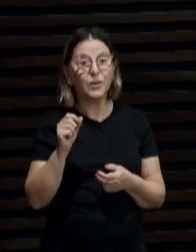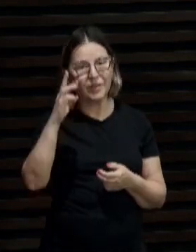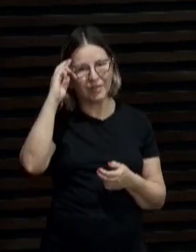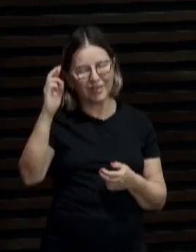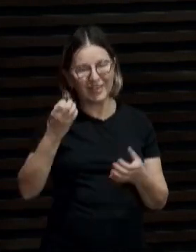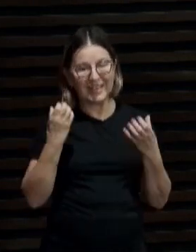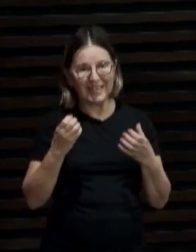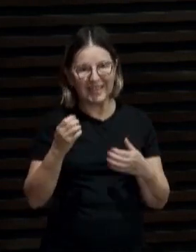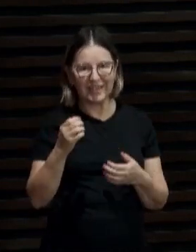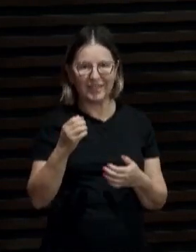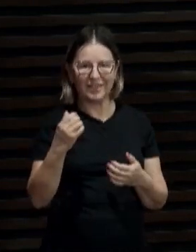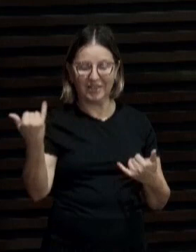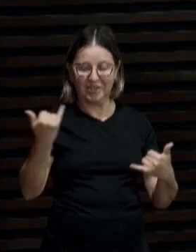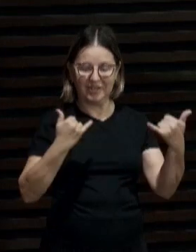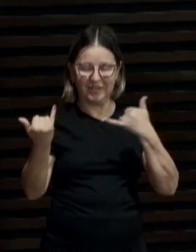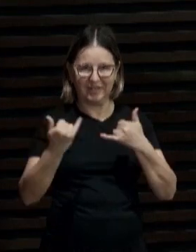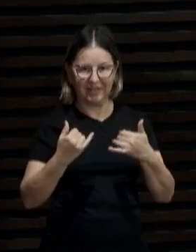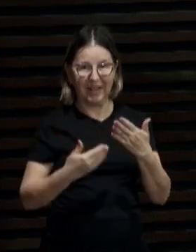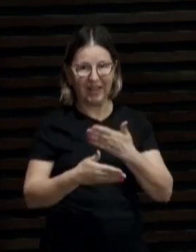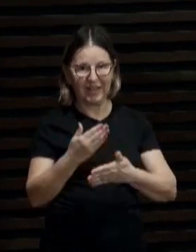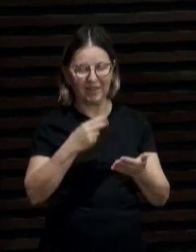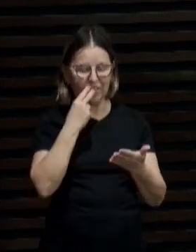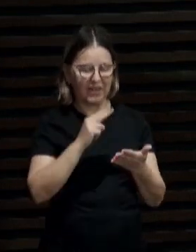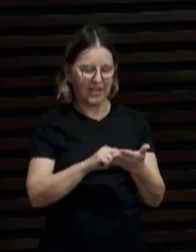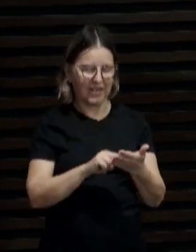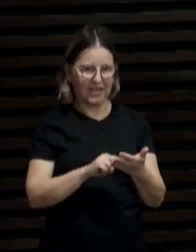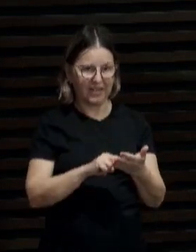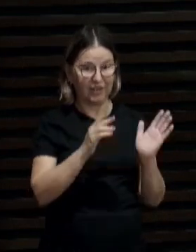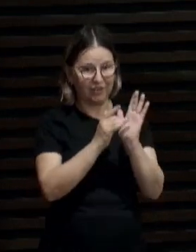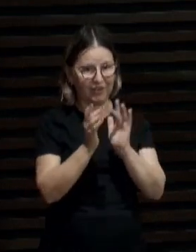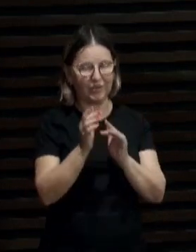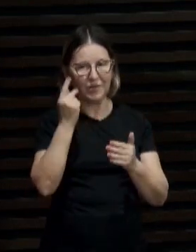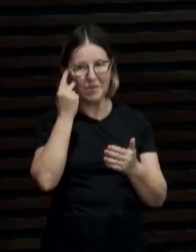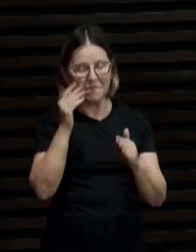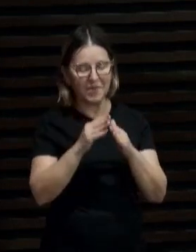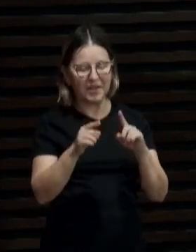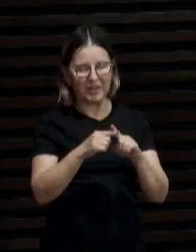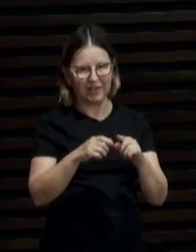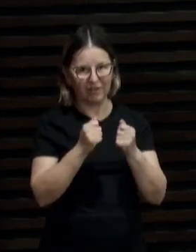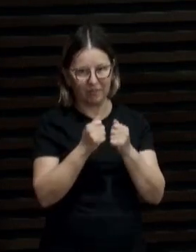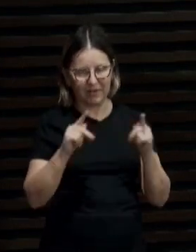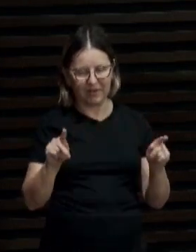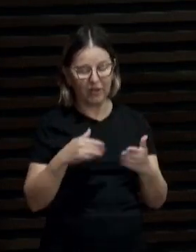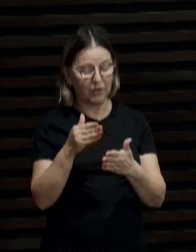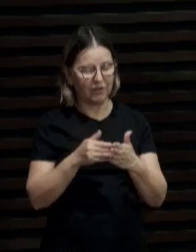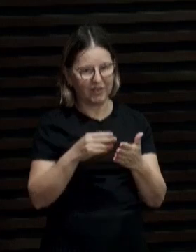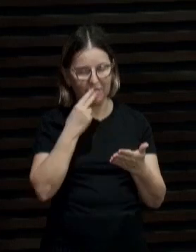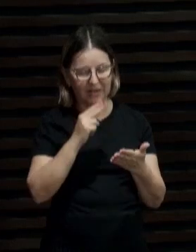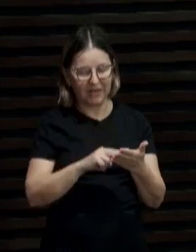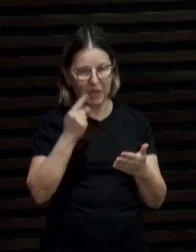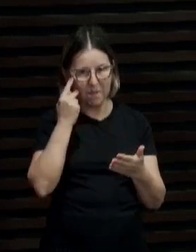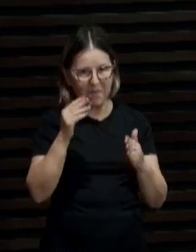hoje, através dessas cartas de Jesus às igrejas do Apocalipse, né? Então elas são cartas para aquelas